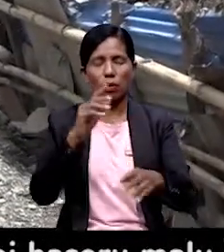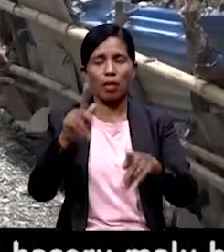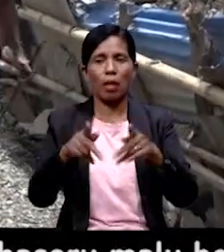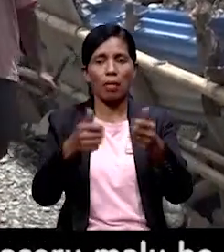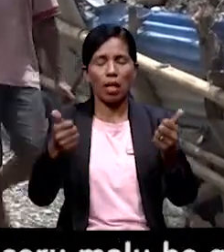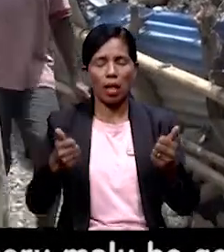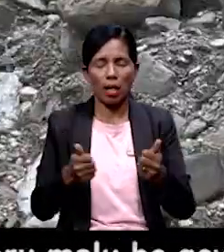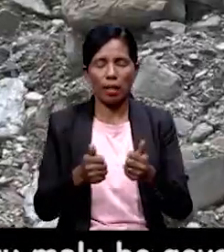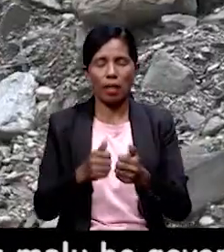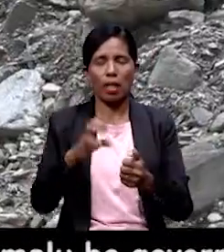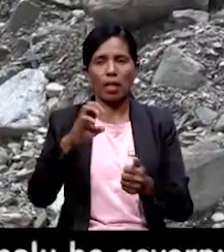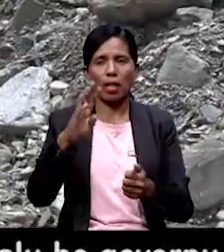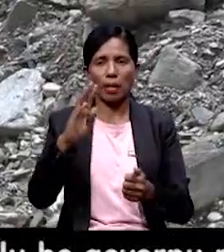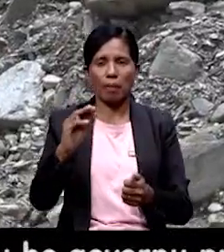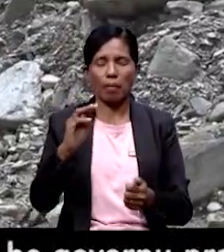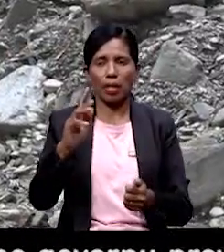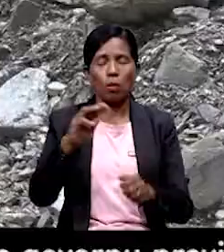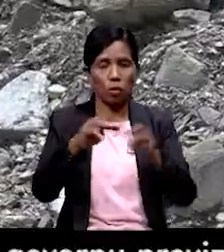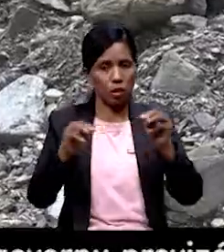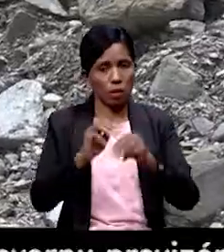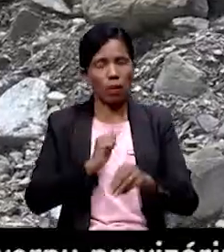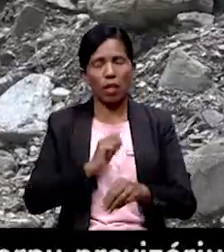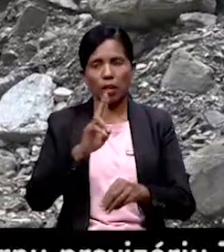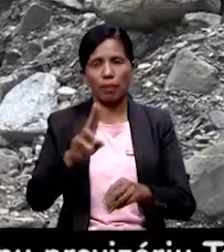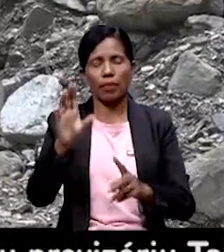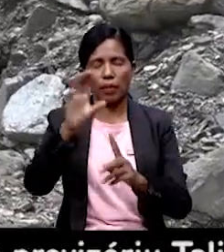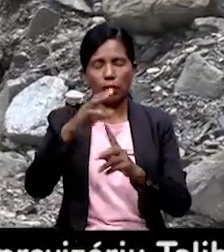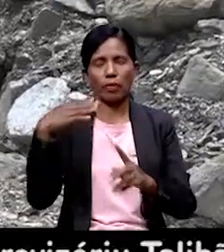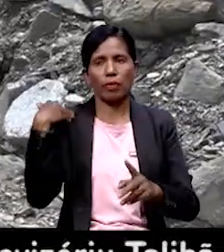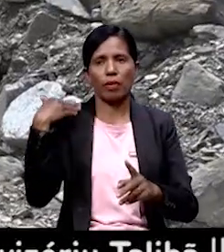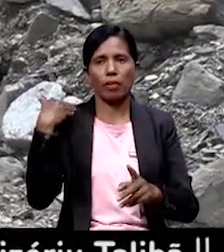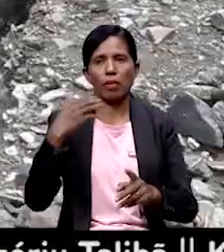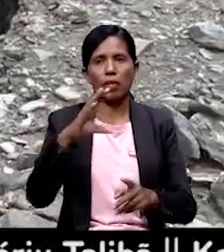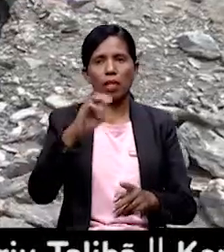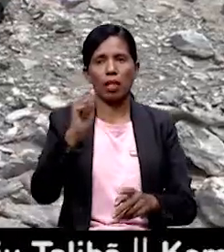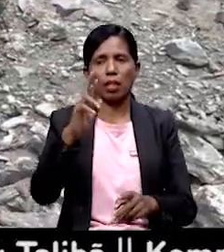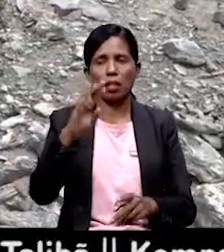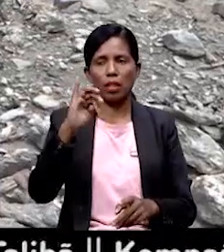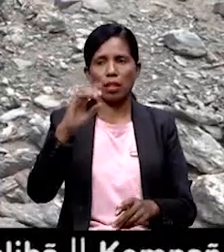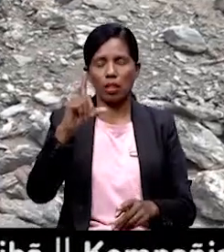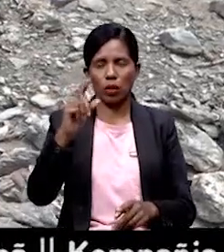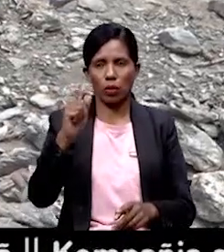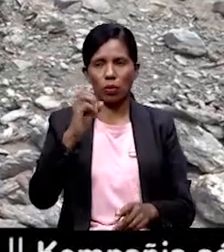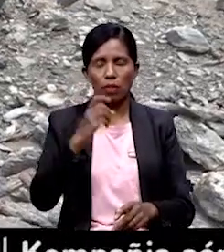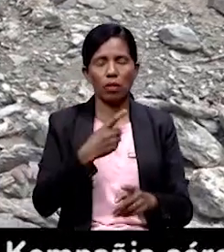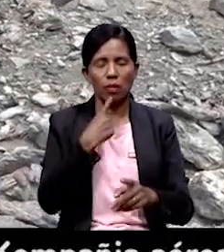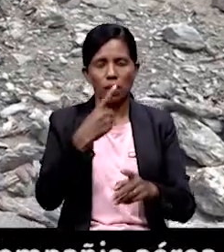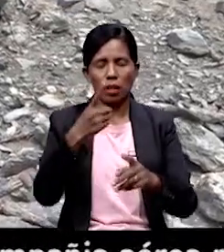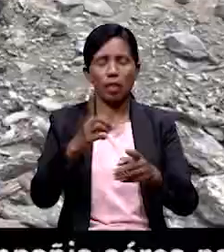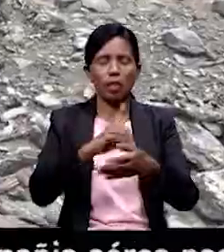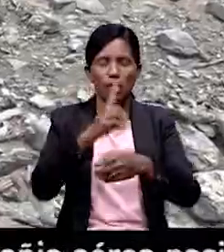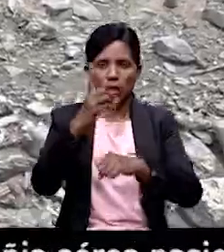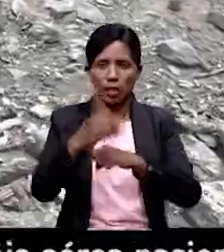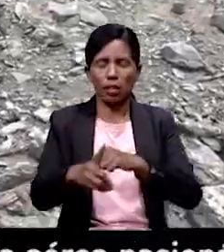Suku Bukelelo, município Aileu. Sefi Juventude Aldeia Hermeque, Carlito da Costa Teten, afuina acontece desastre naturais ne,